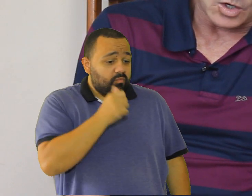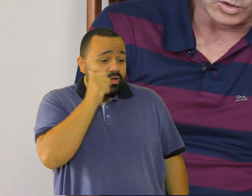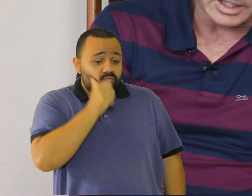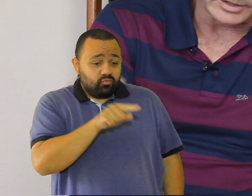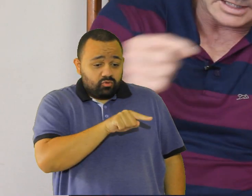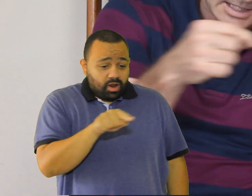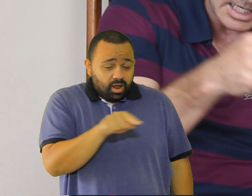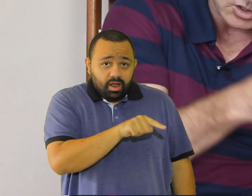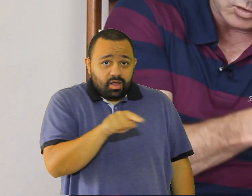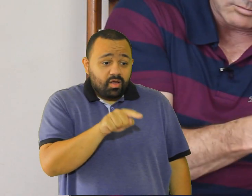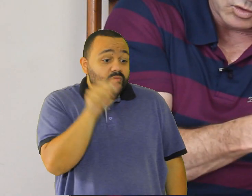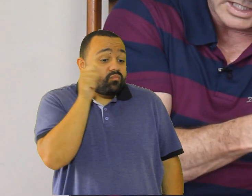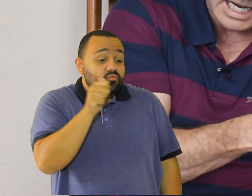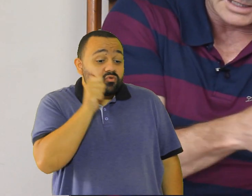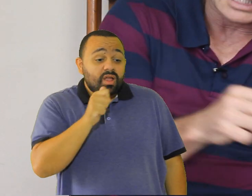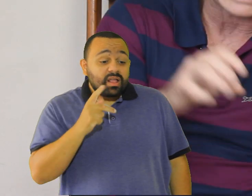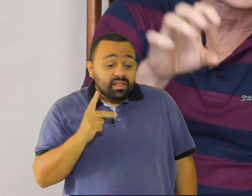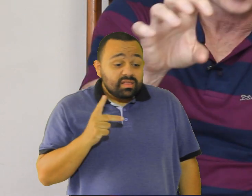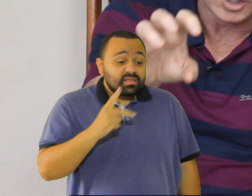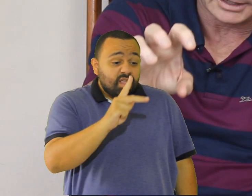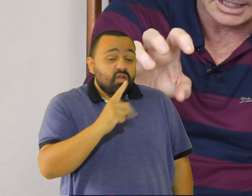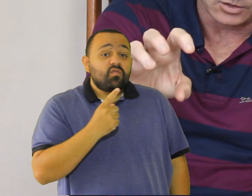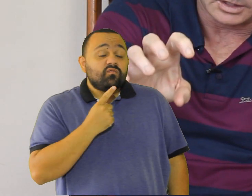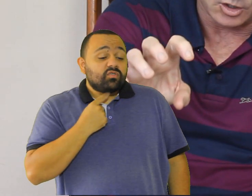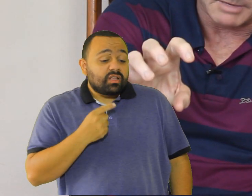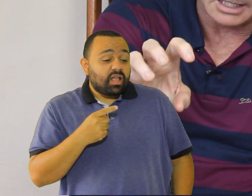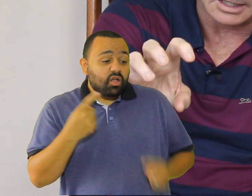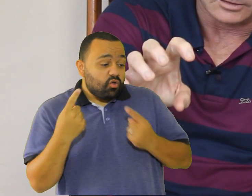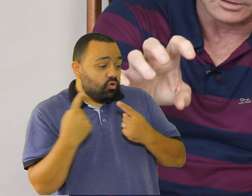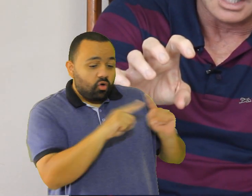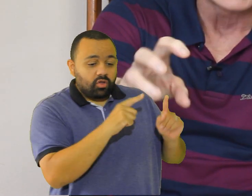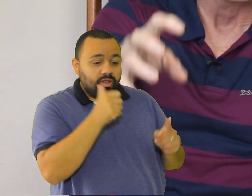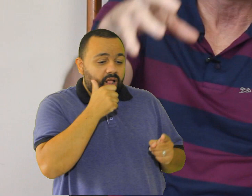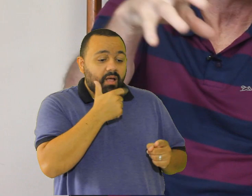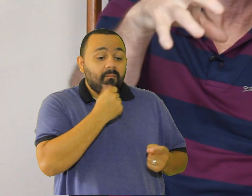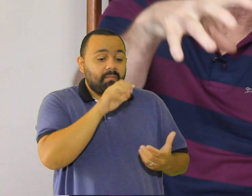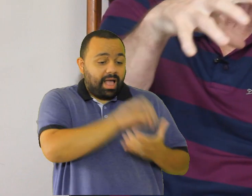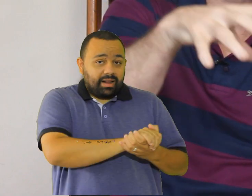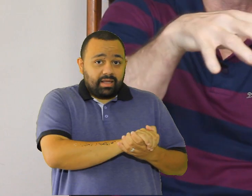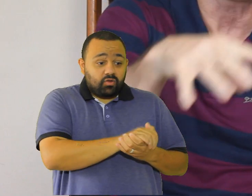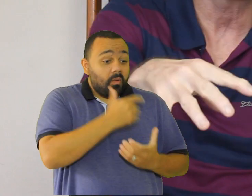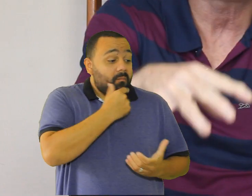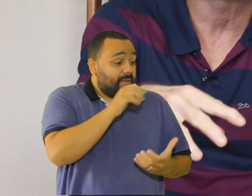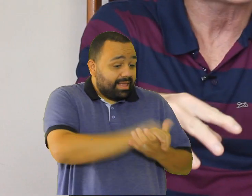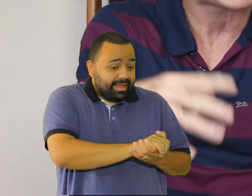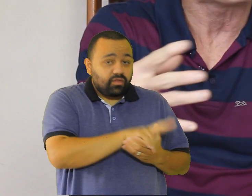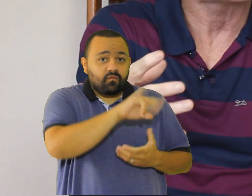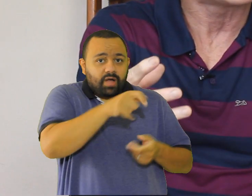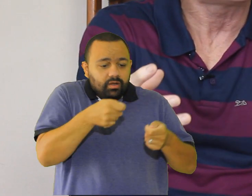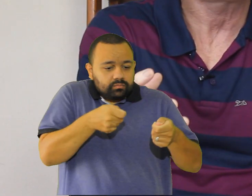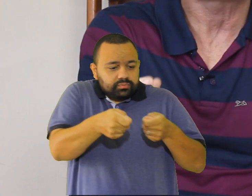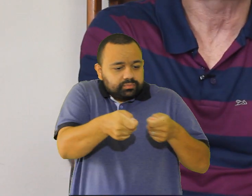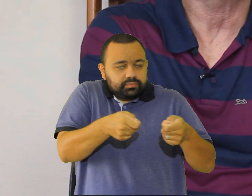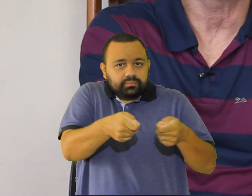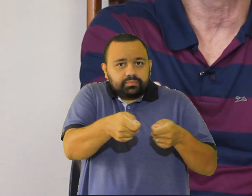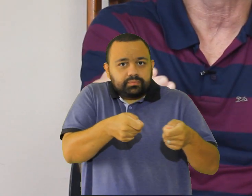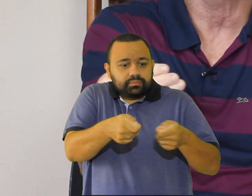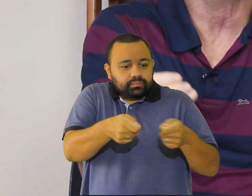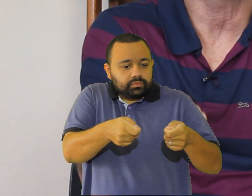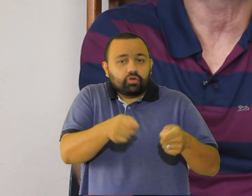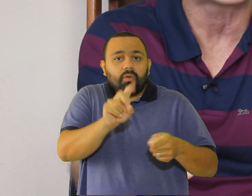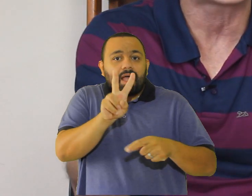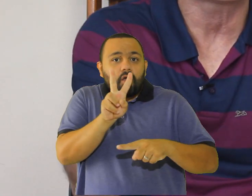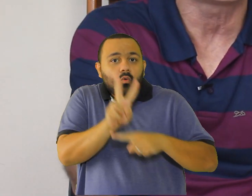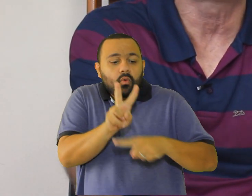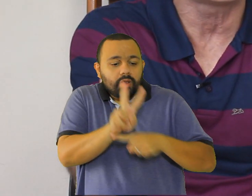mulher, o teu desejo, mulher, será contra o teu marido e ele te governará, mas não no sentido